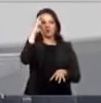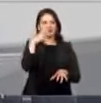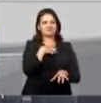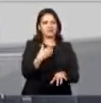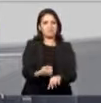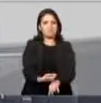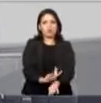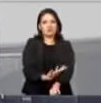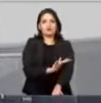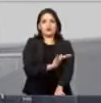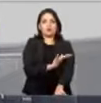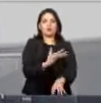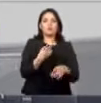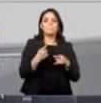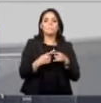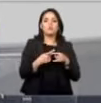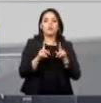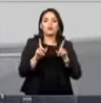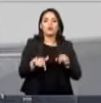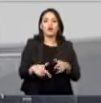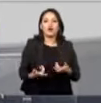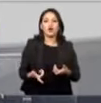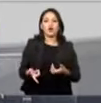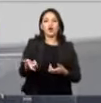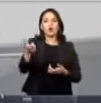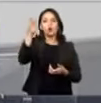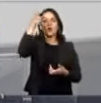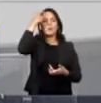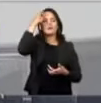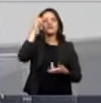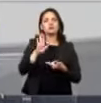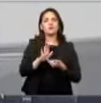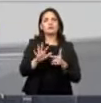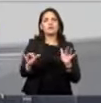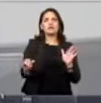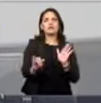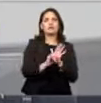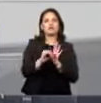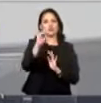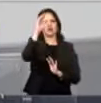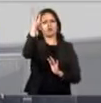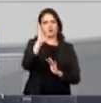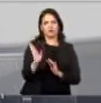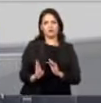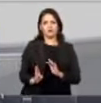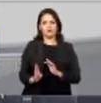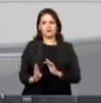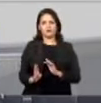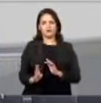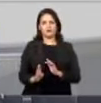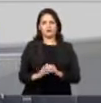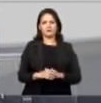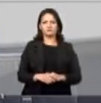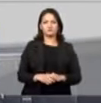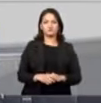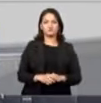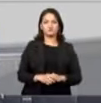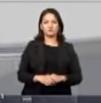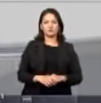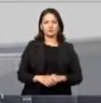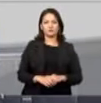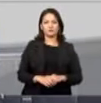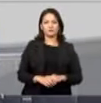de uma compreensão de identidade brasileira. A cultura é uma